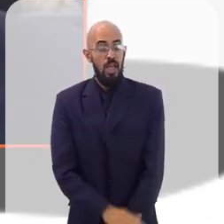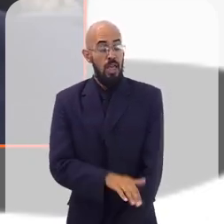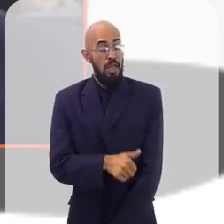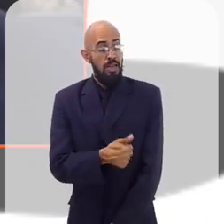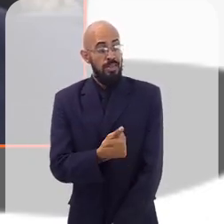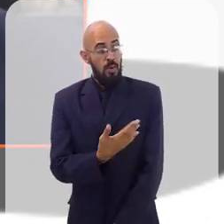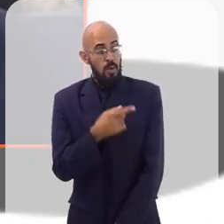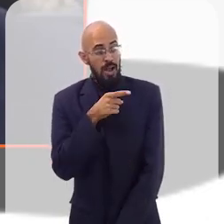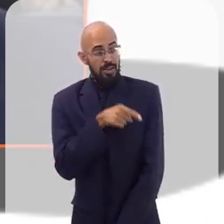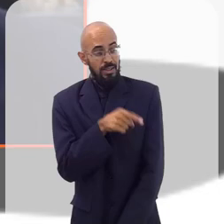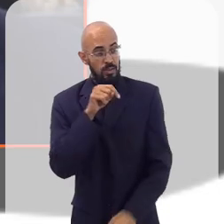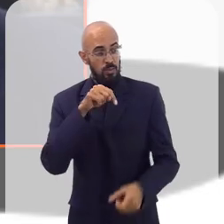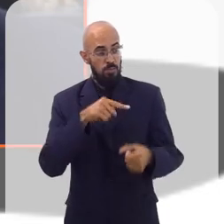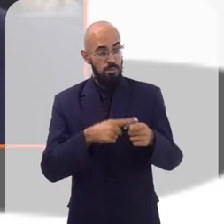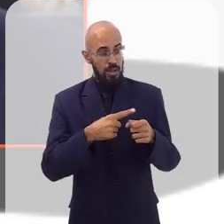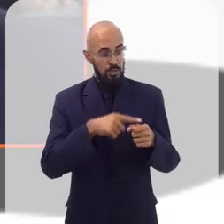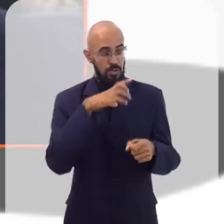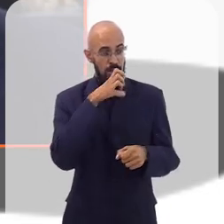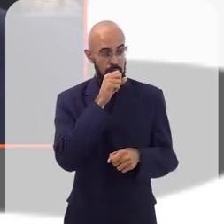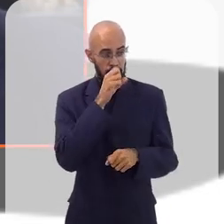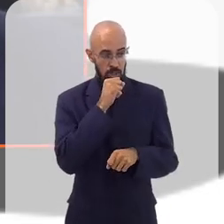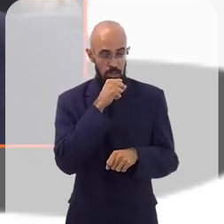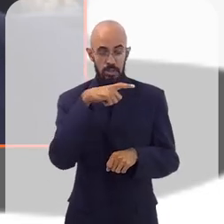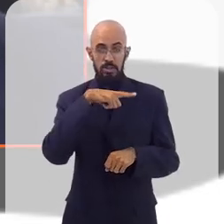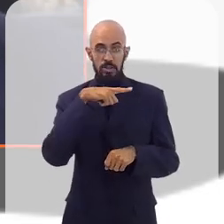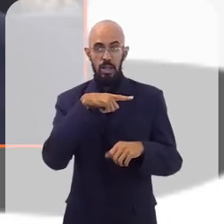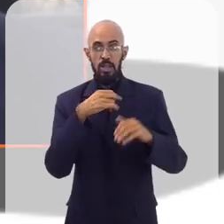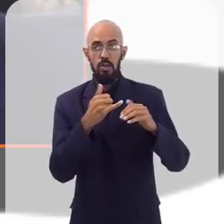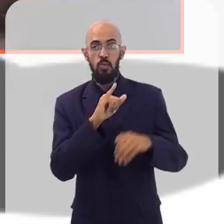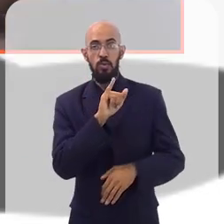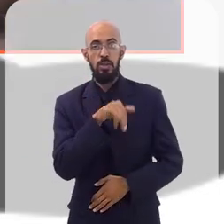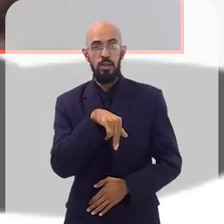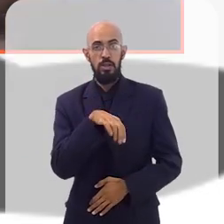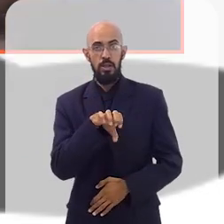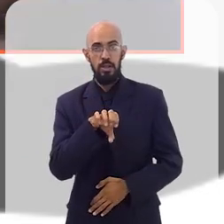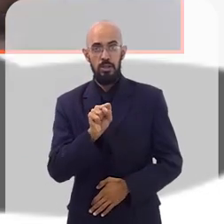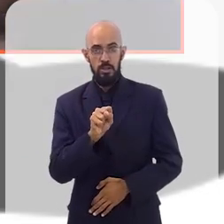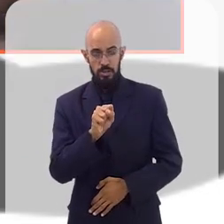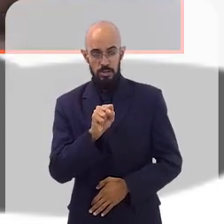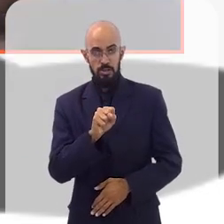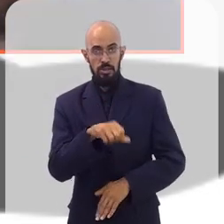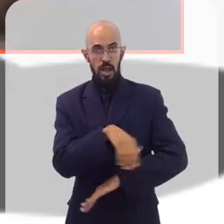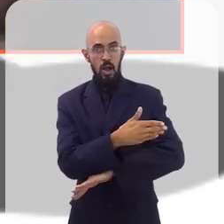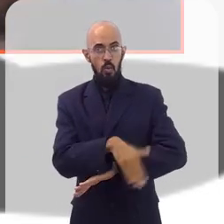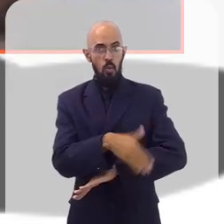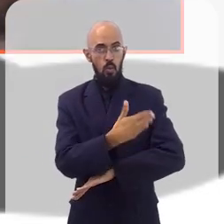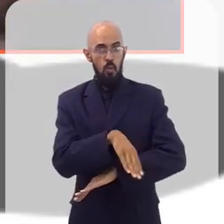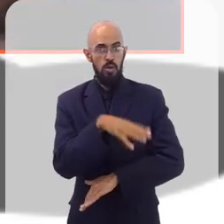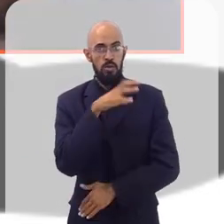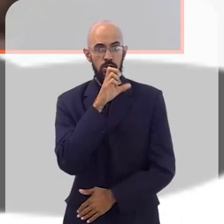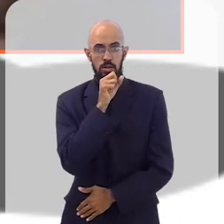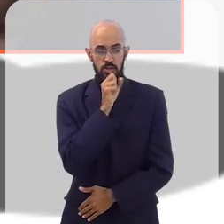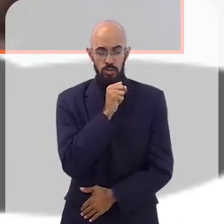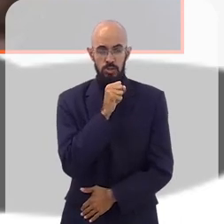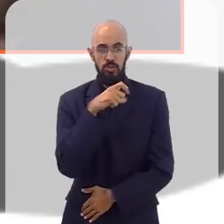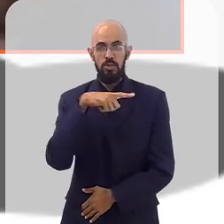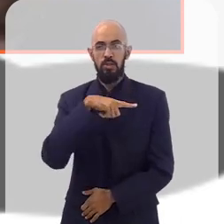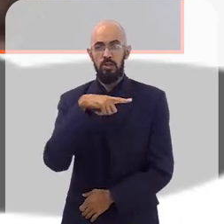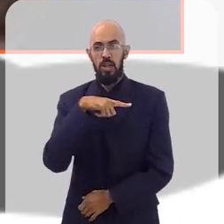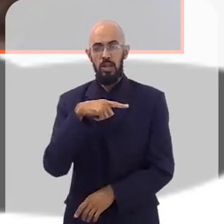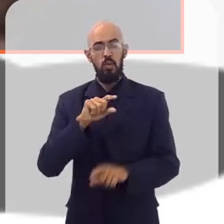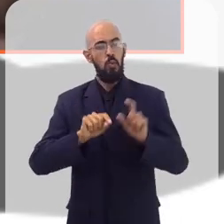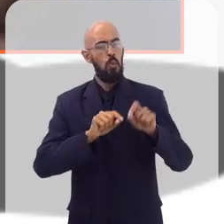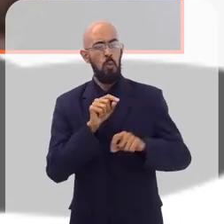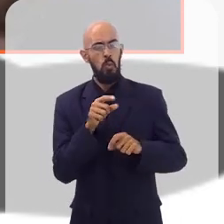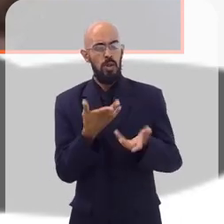leva conhecimento e ao mesmo tempo de era postos de trabalho ali em Laranjeiras aqui na